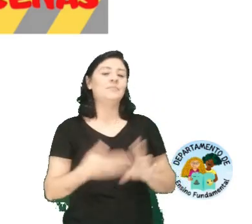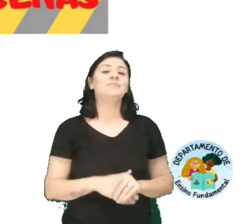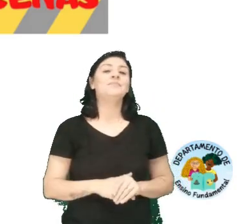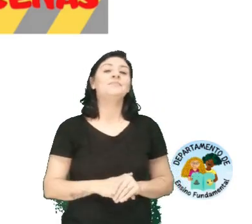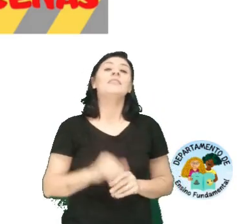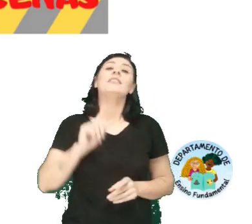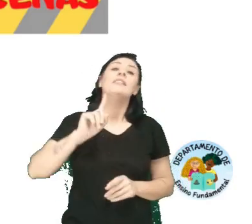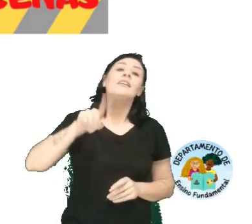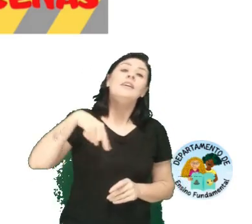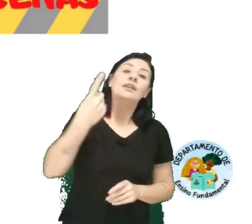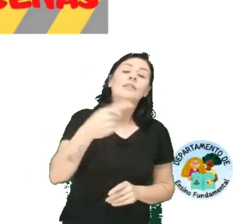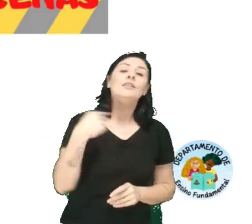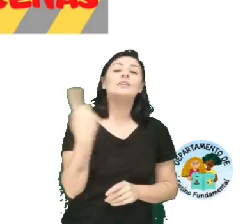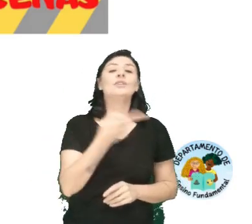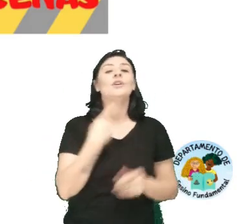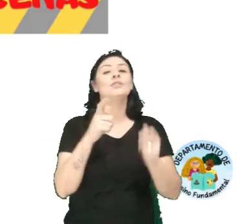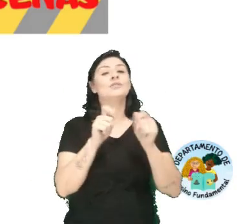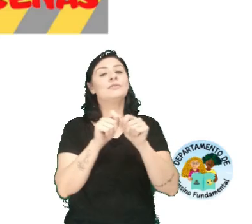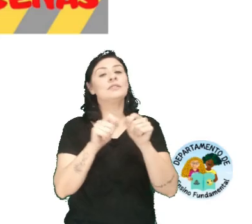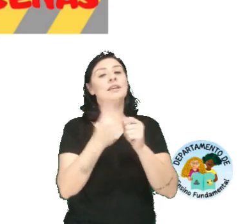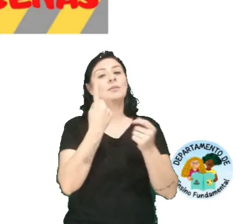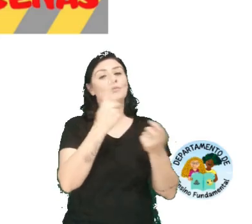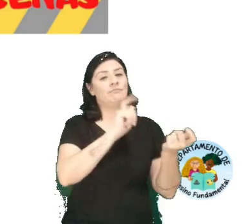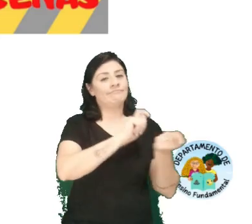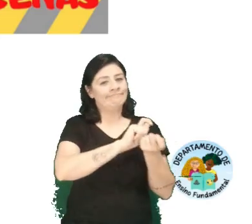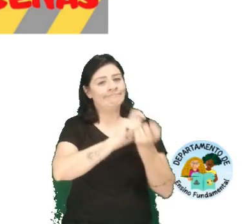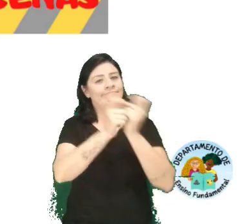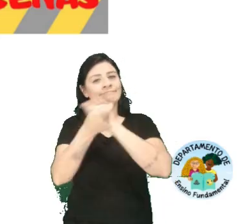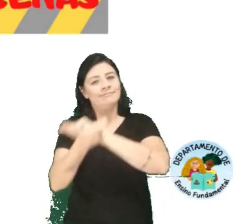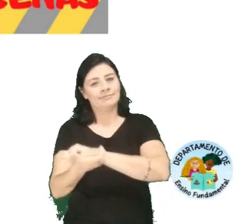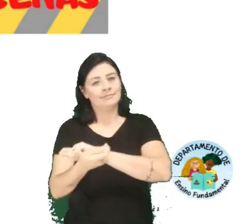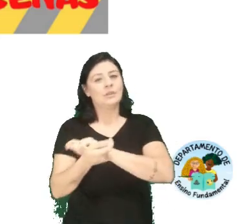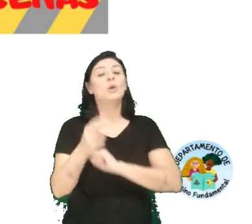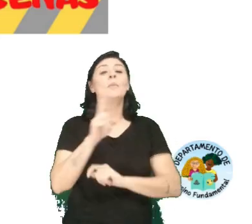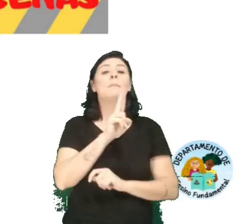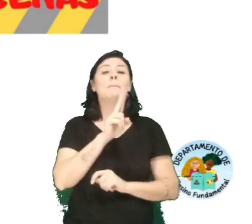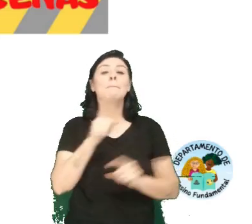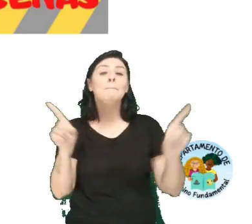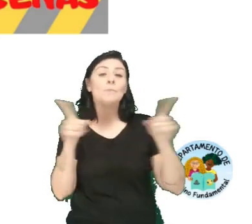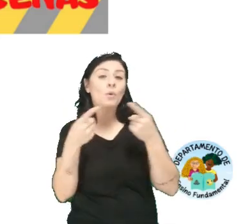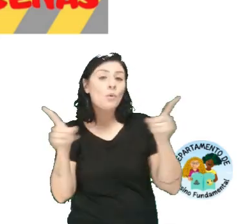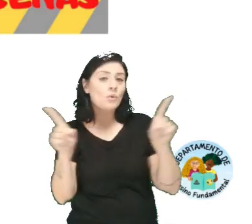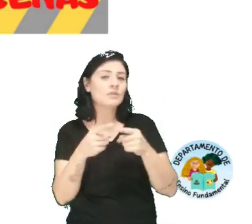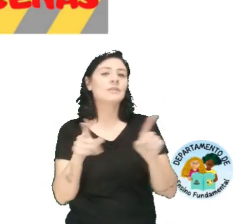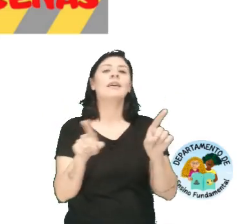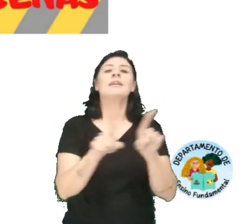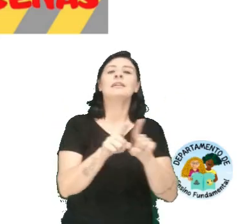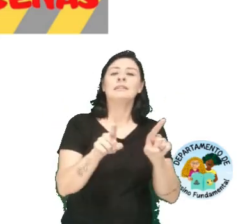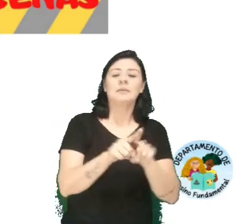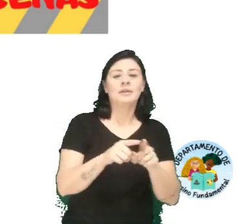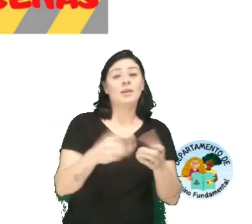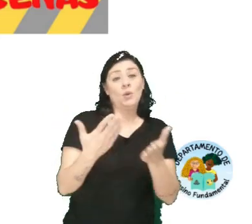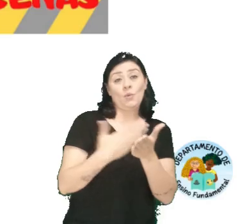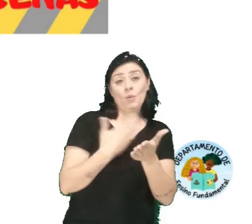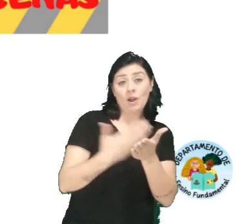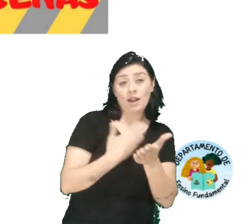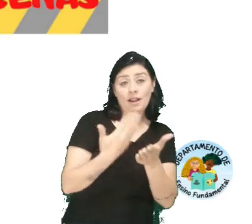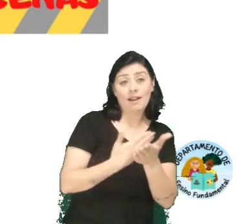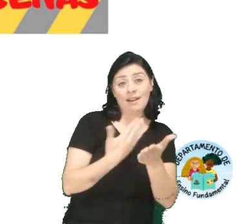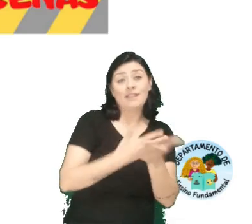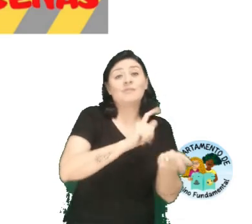Depois, nós fizemos então uma adaptação, né, dessa música e uma releitura do livro O Tupi que Você